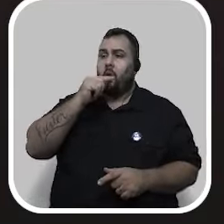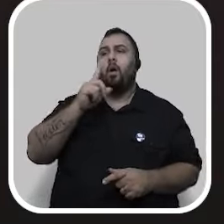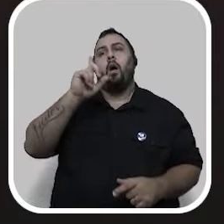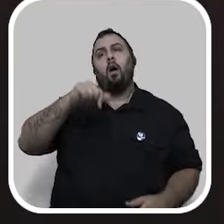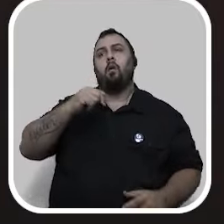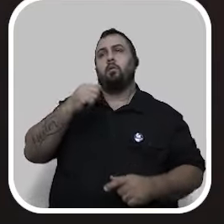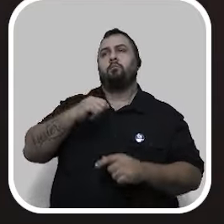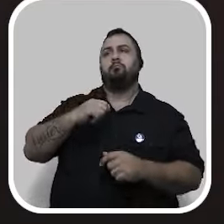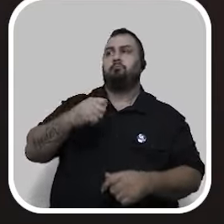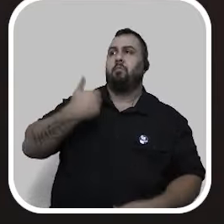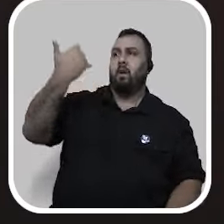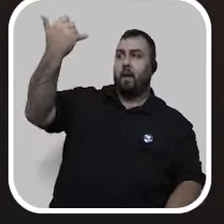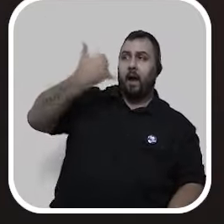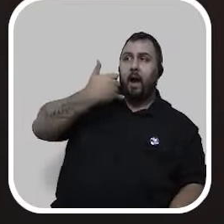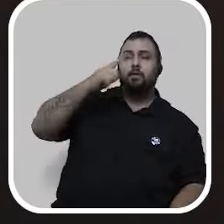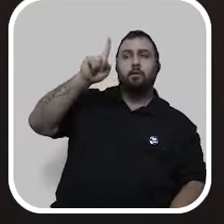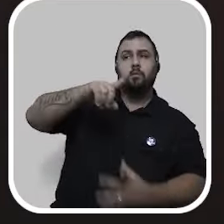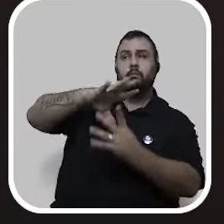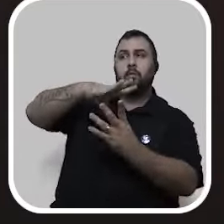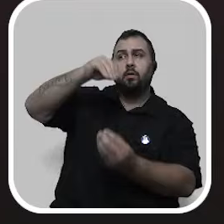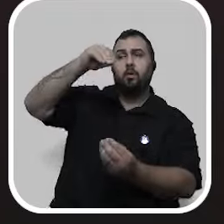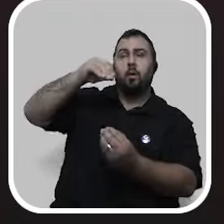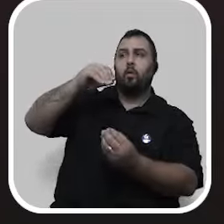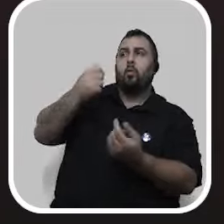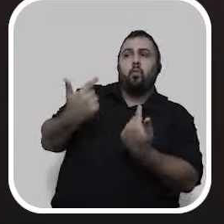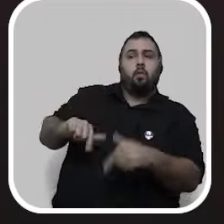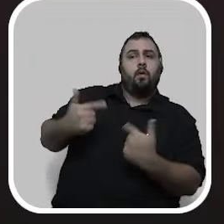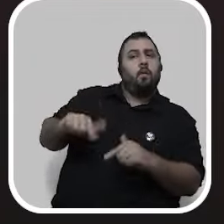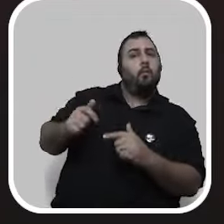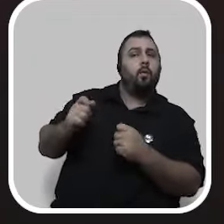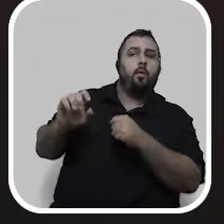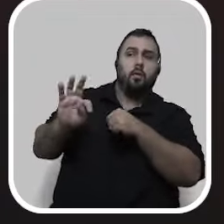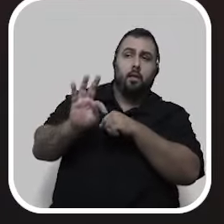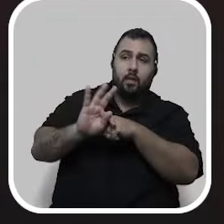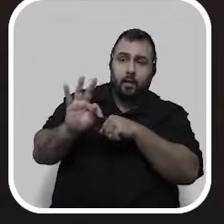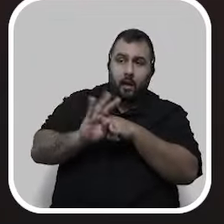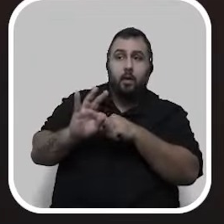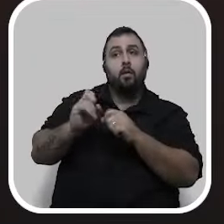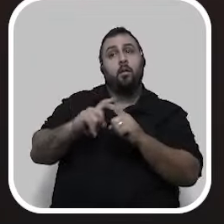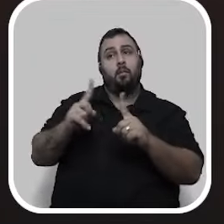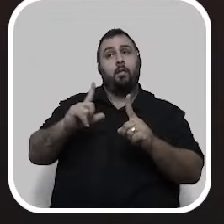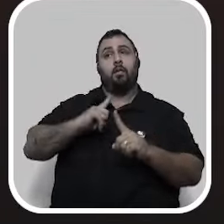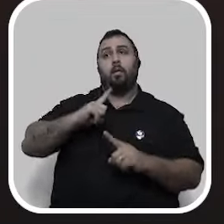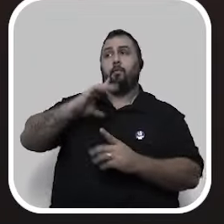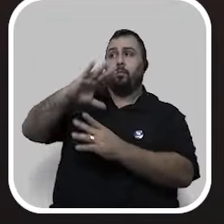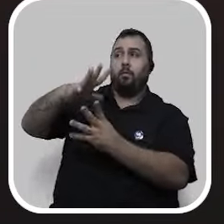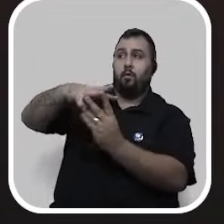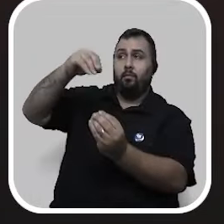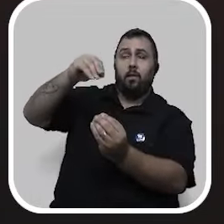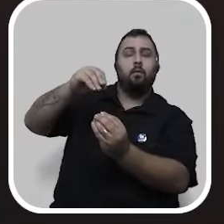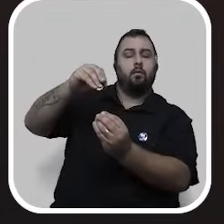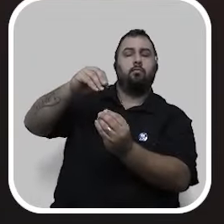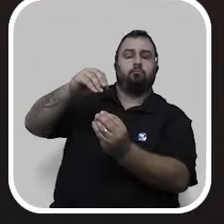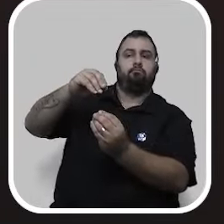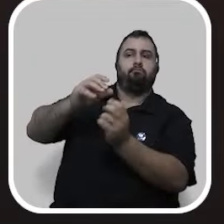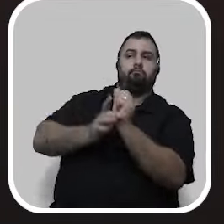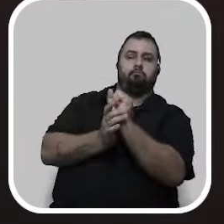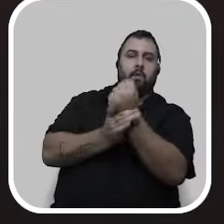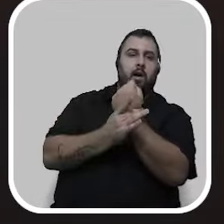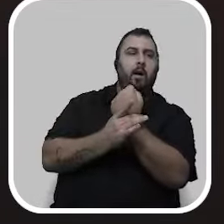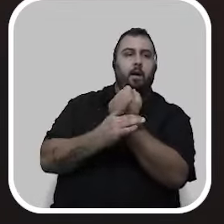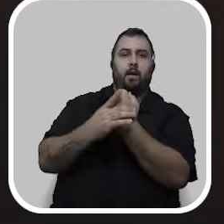espiritual não temos técnico para fazer mas temos uma entidade que nos nos garante fazer